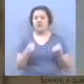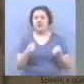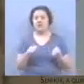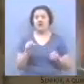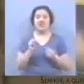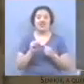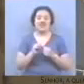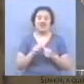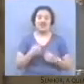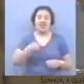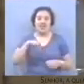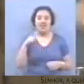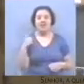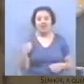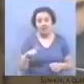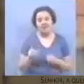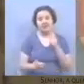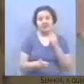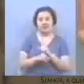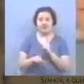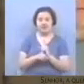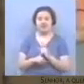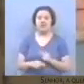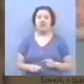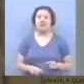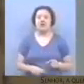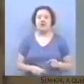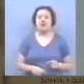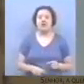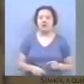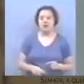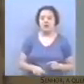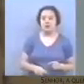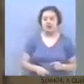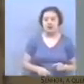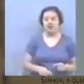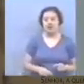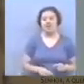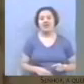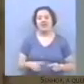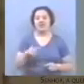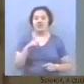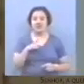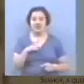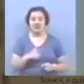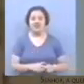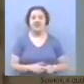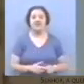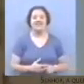no próximo encontro de casais. Aí o próximo encontro para 20 casais já tinha 60 casais na